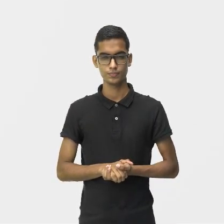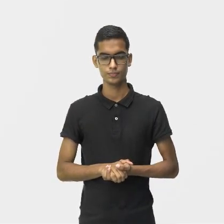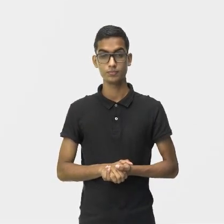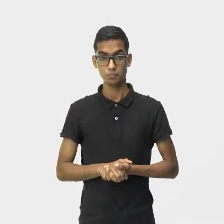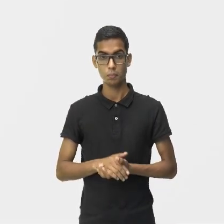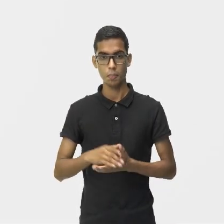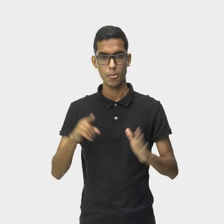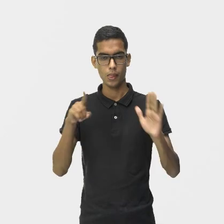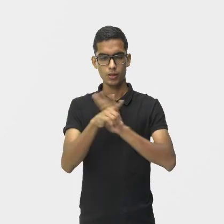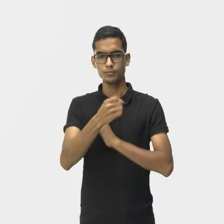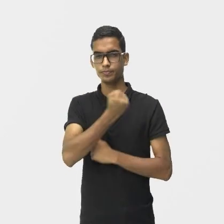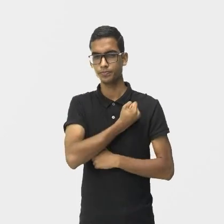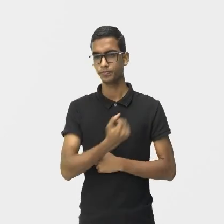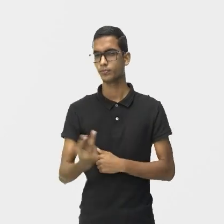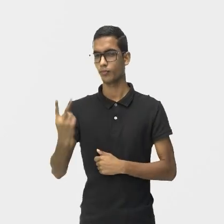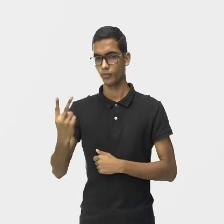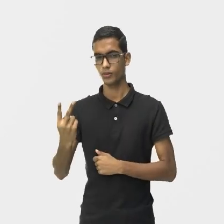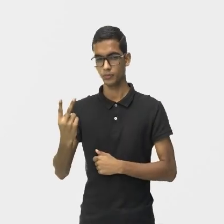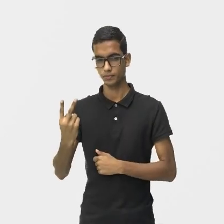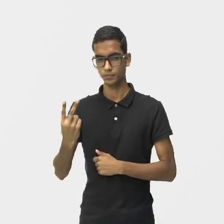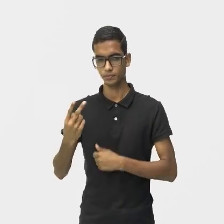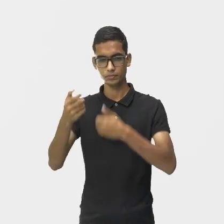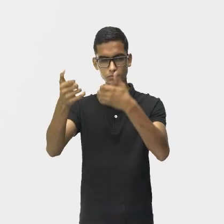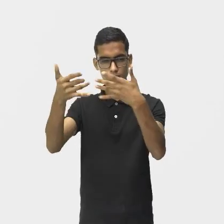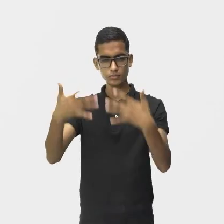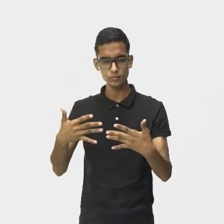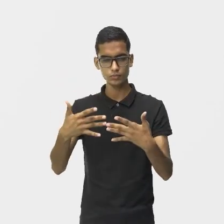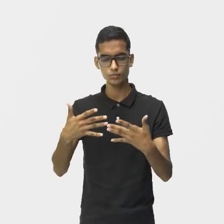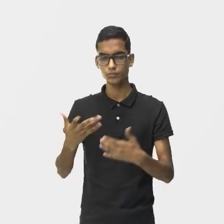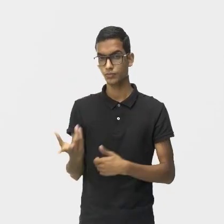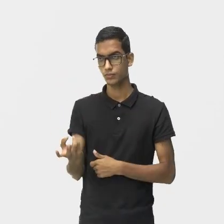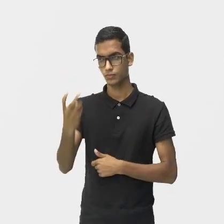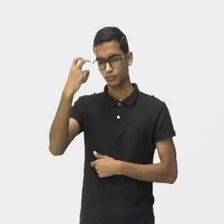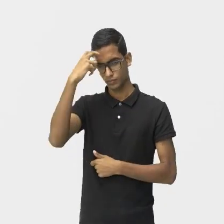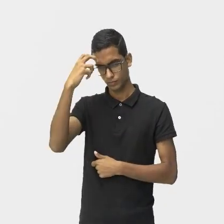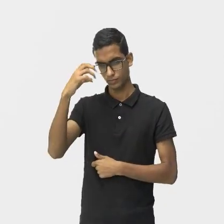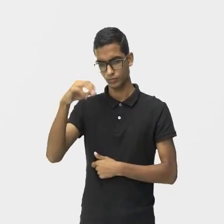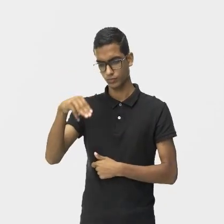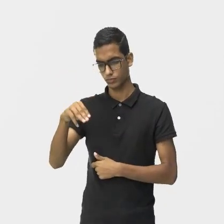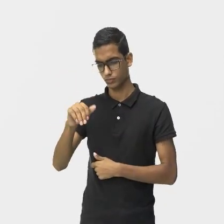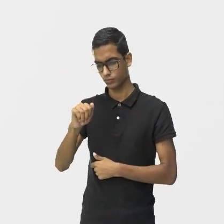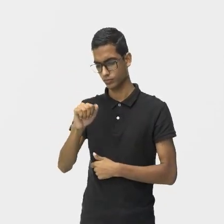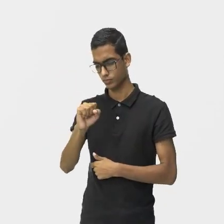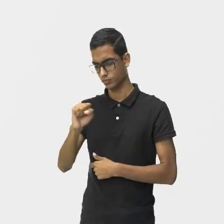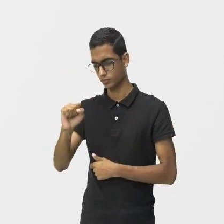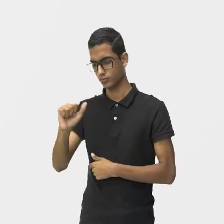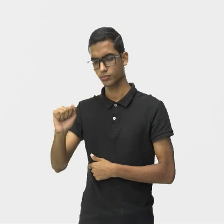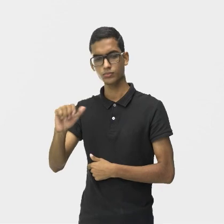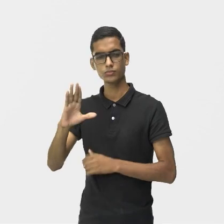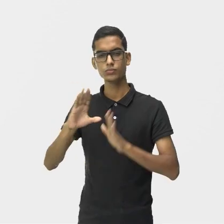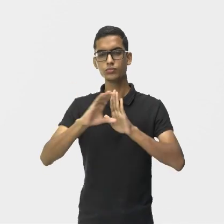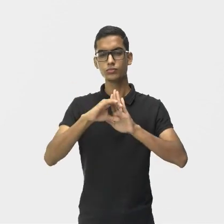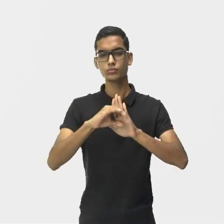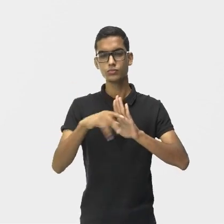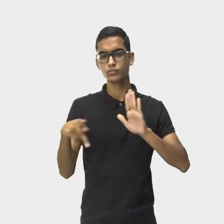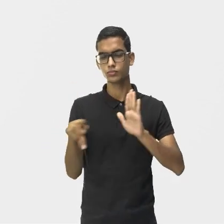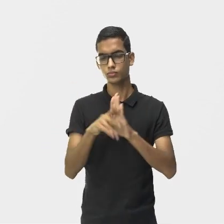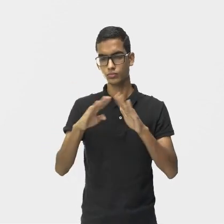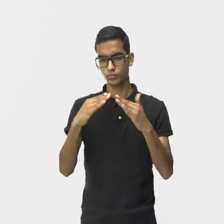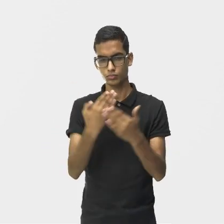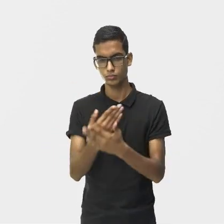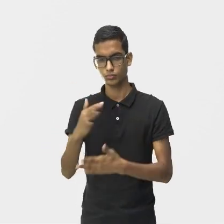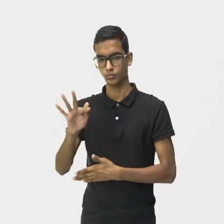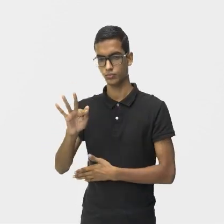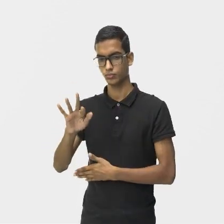A questão número 2 diz: cultura de massa é um conceito frankfurtiano aplicado